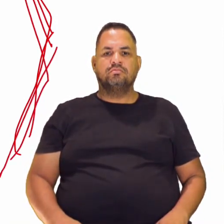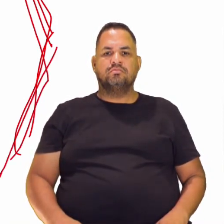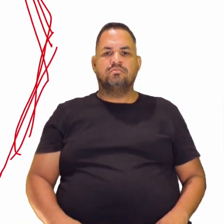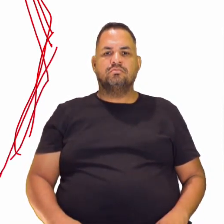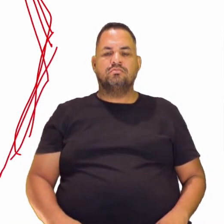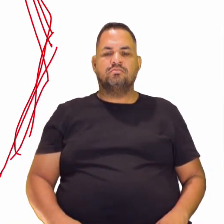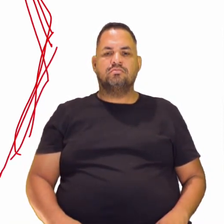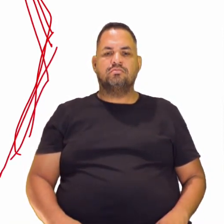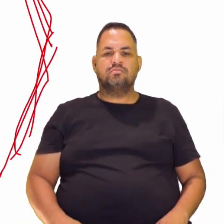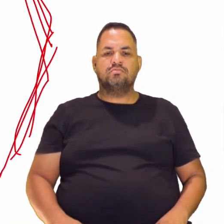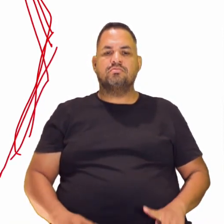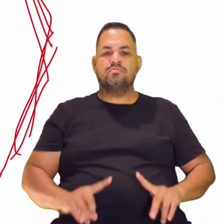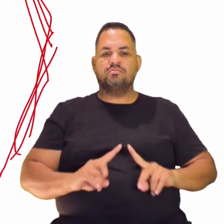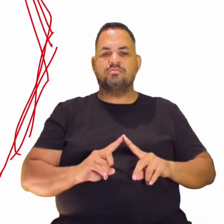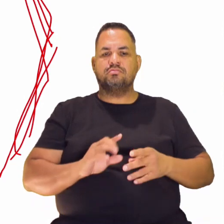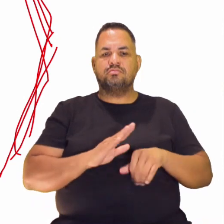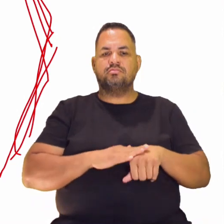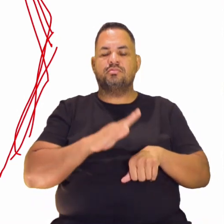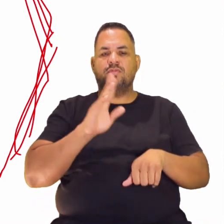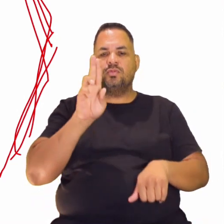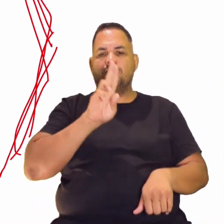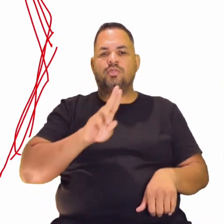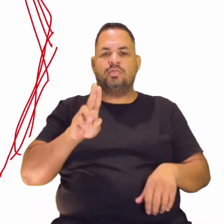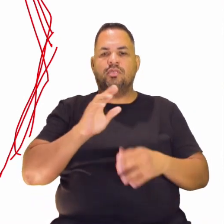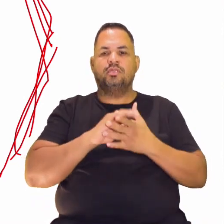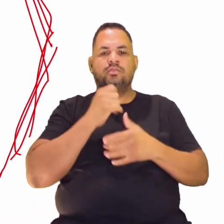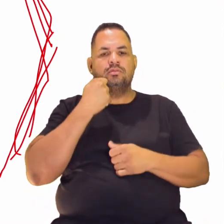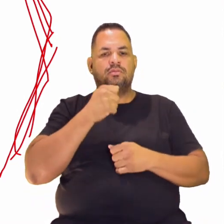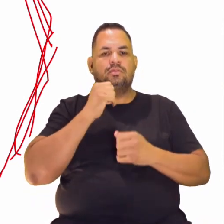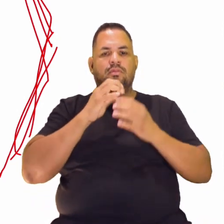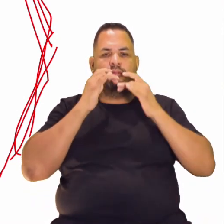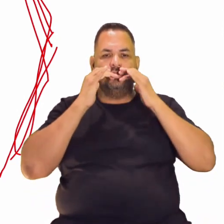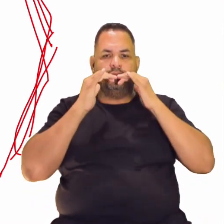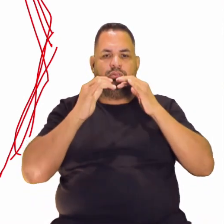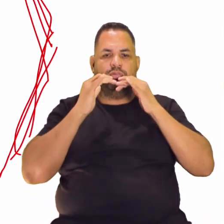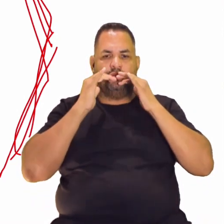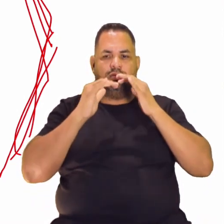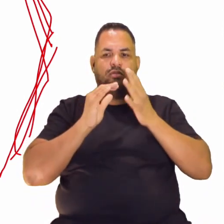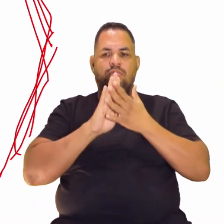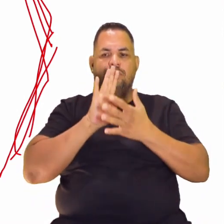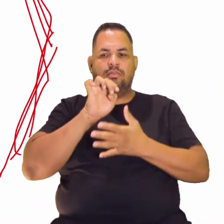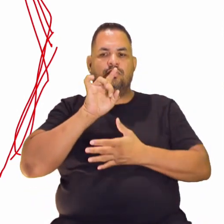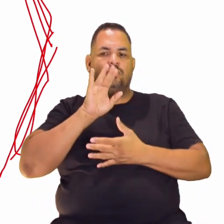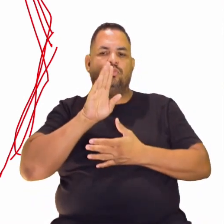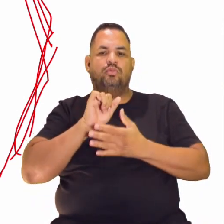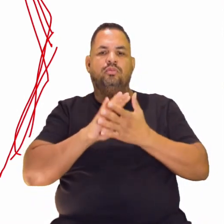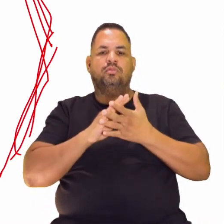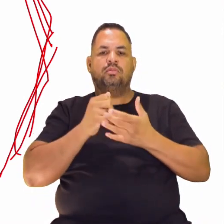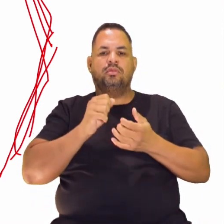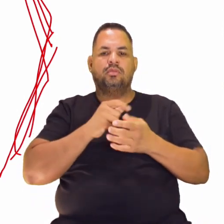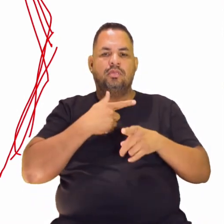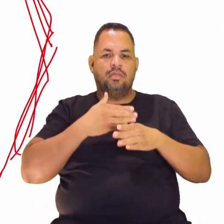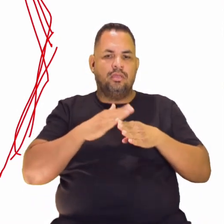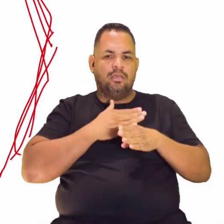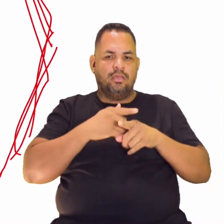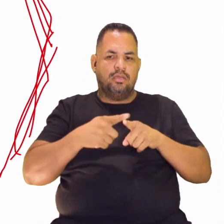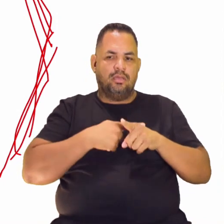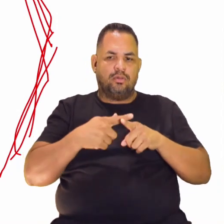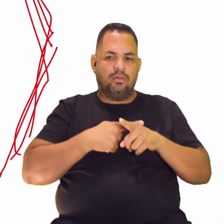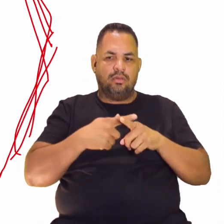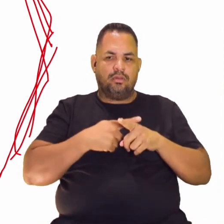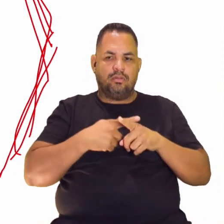os mais usados são o chocalho, a flauta de bambu e o reco-reco,